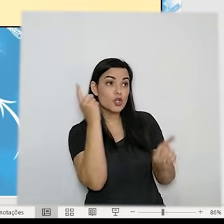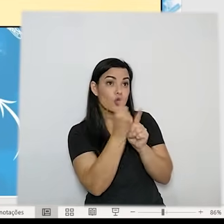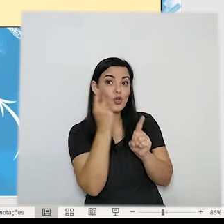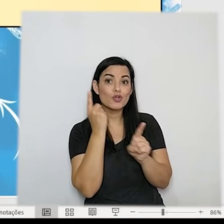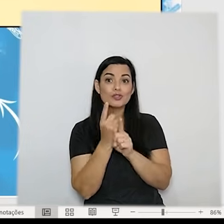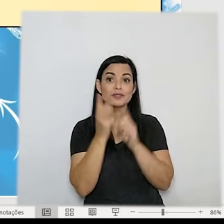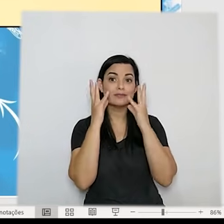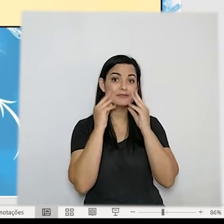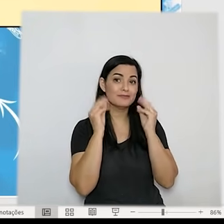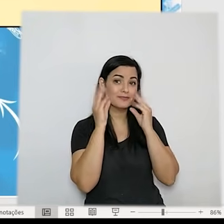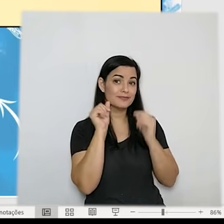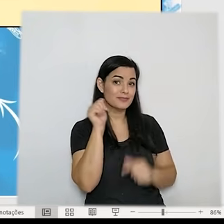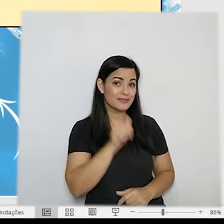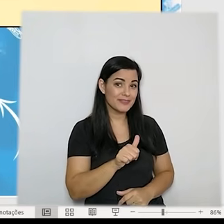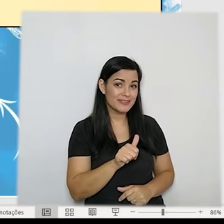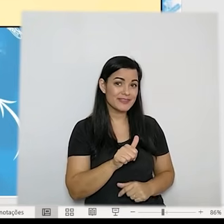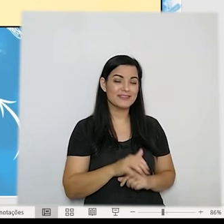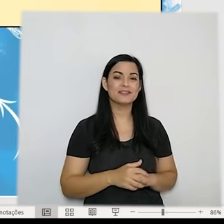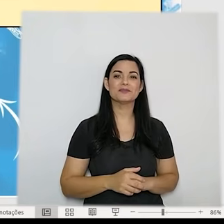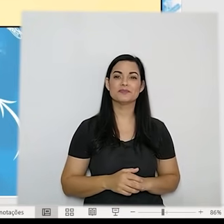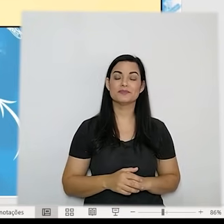E agora, ó, ele estava